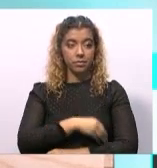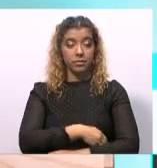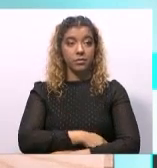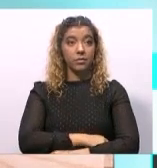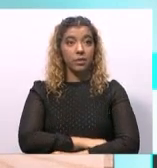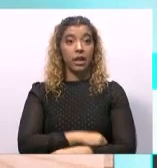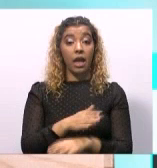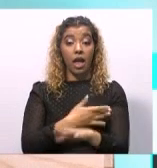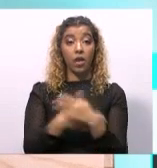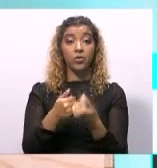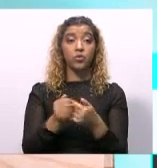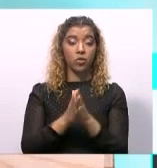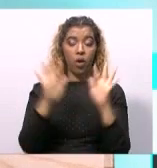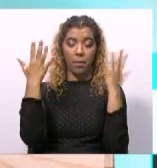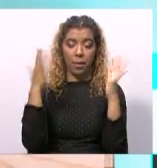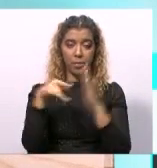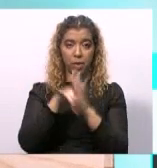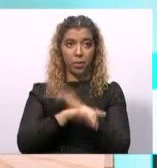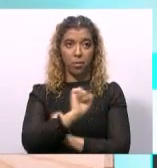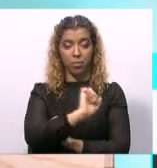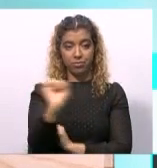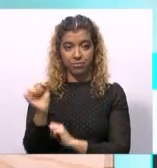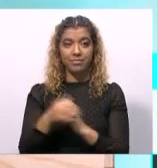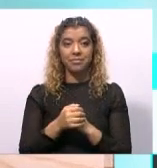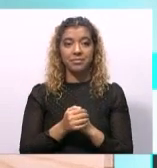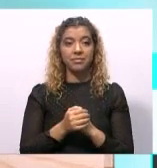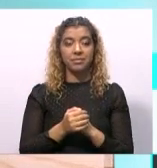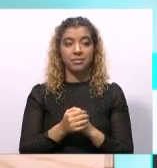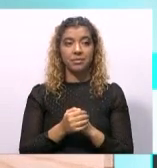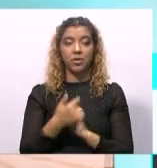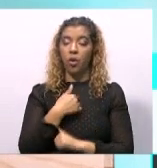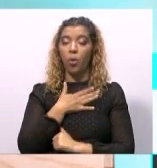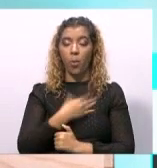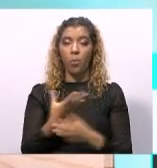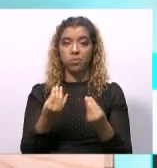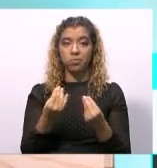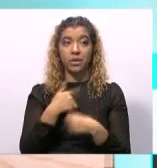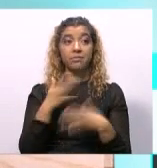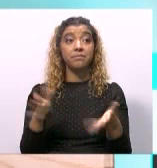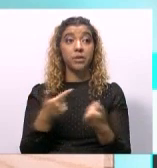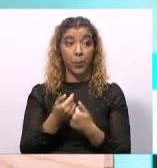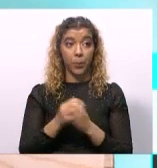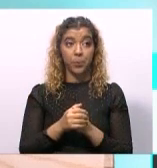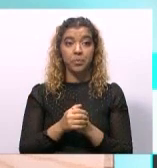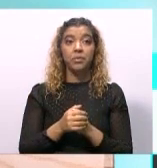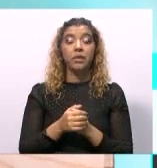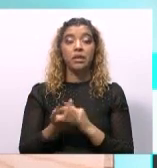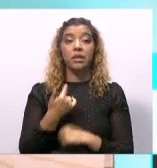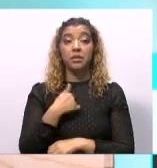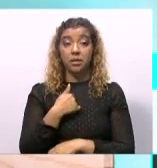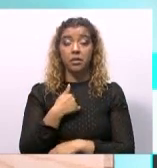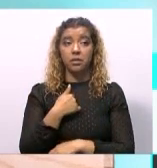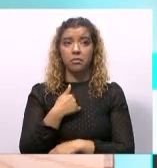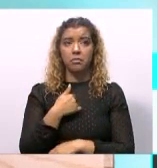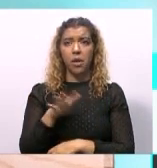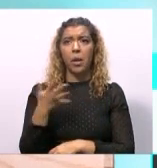mais nada, quero lhe dar os parabéns pelo vosso programa. Muito obrigada, muito obrigada. Ótimo. Olha, é o seguinte, eu há